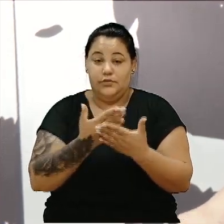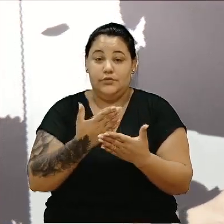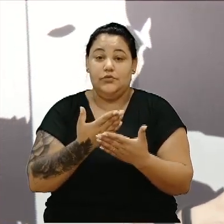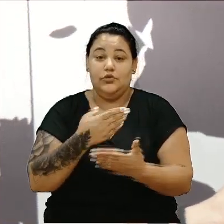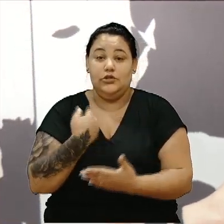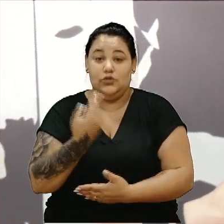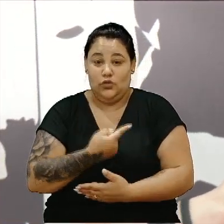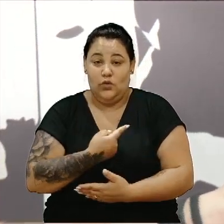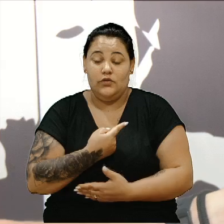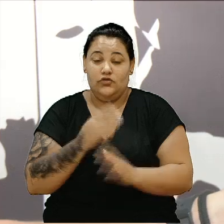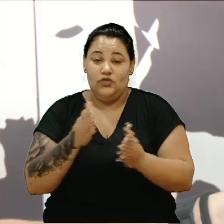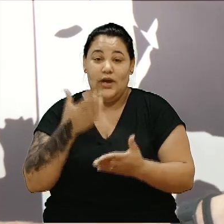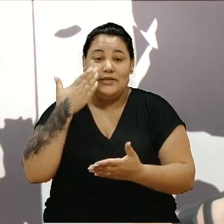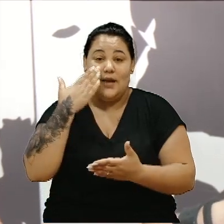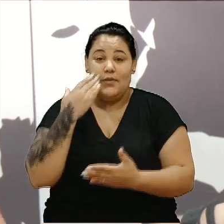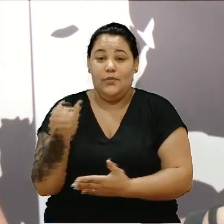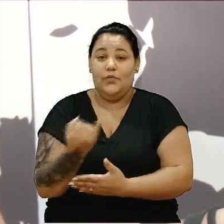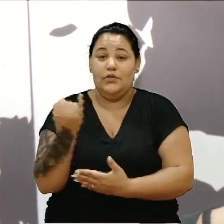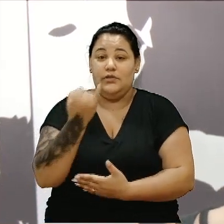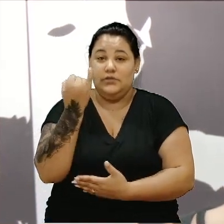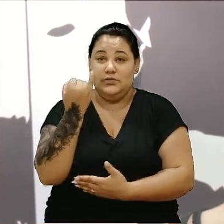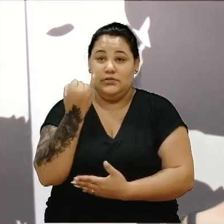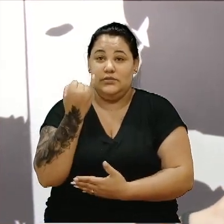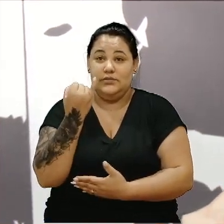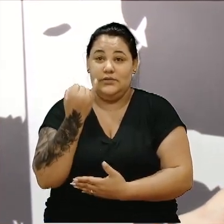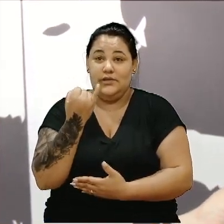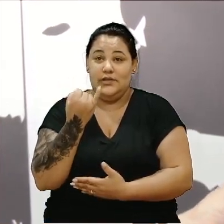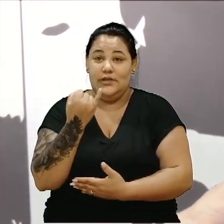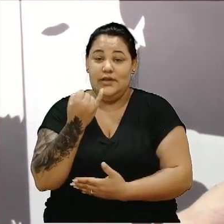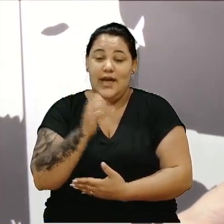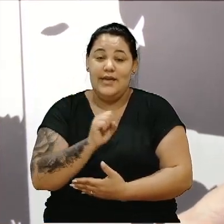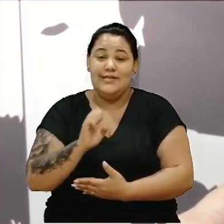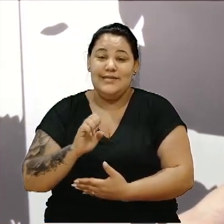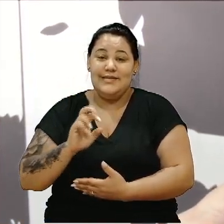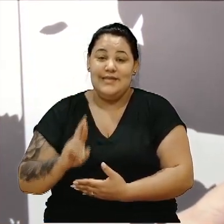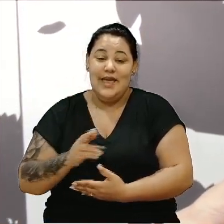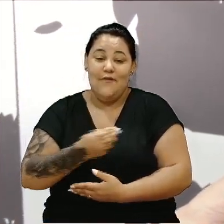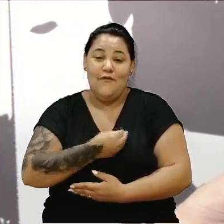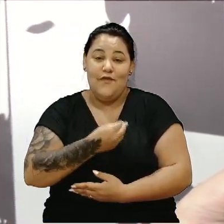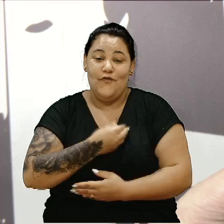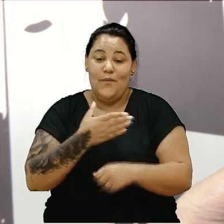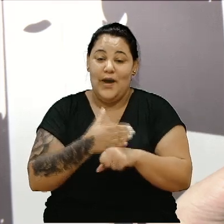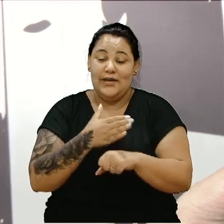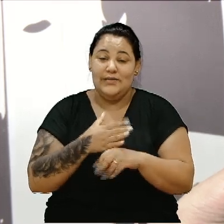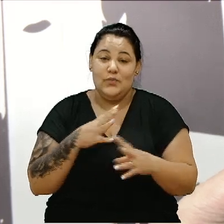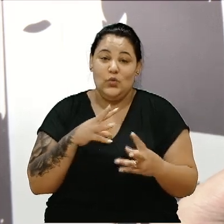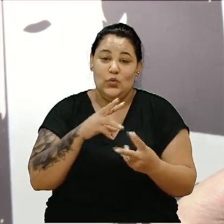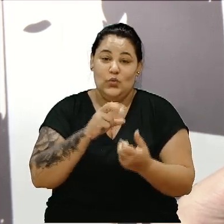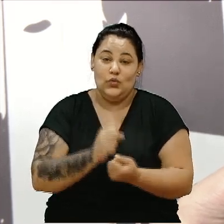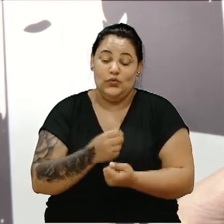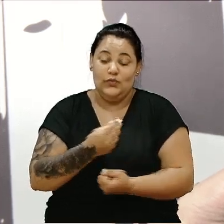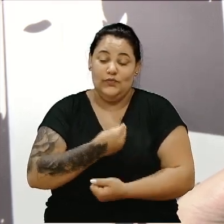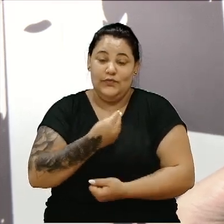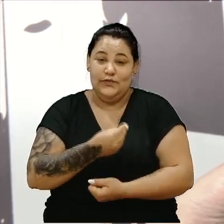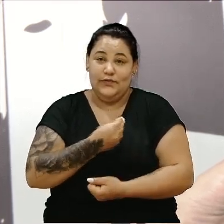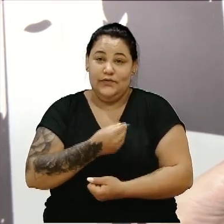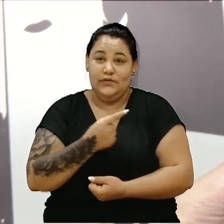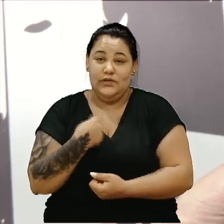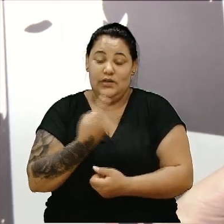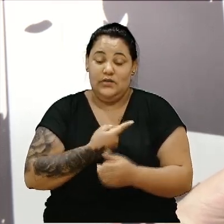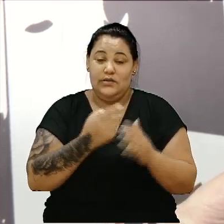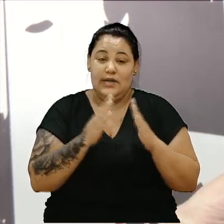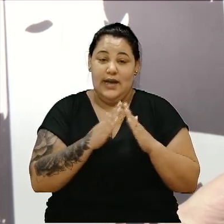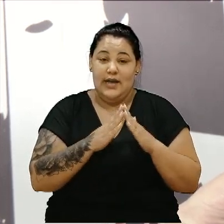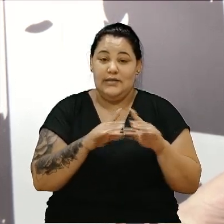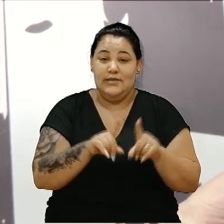né? Eles fazem parte, são seres vivos, fazem parte do nosso planeta, fazem parte da nossa vida, da nossa casa, e